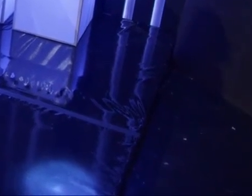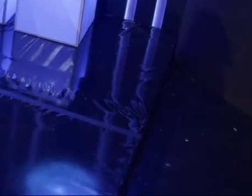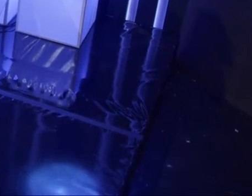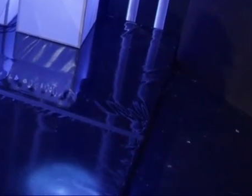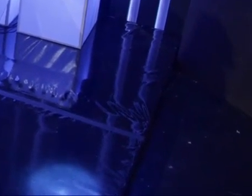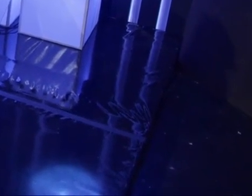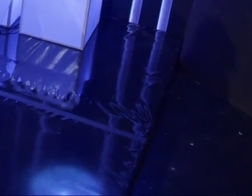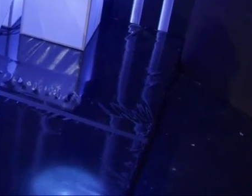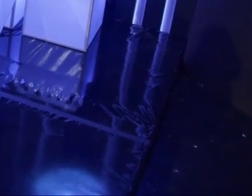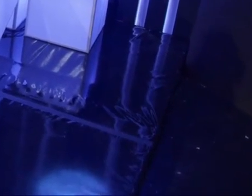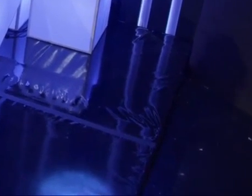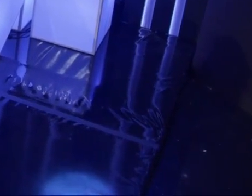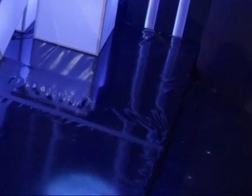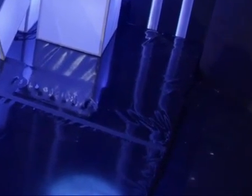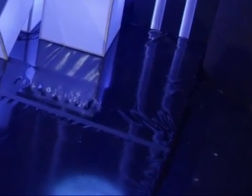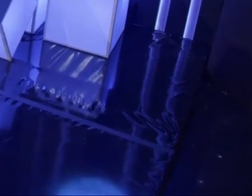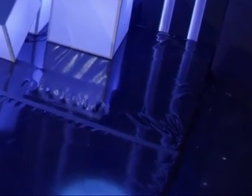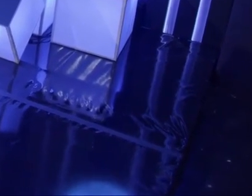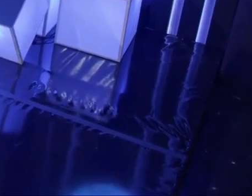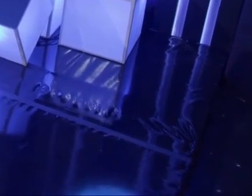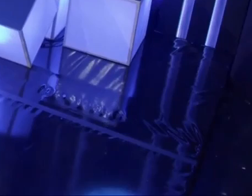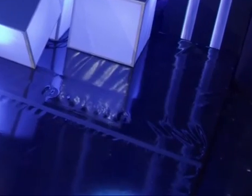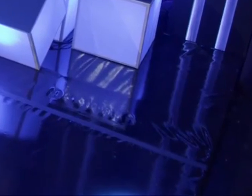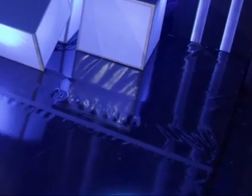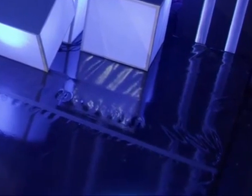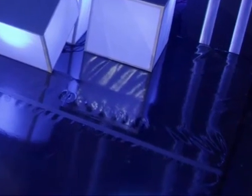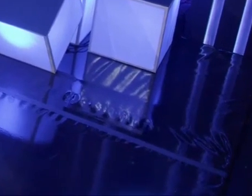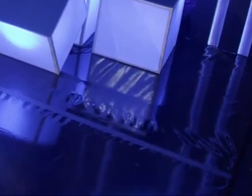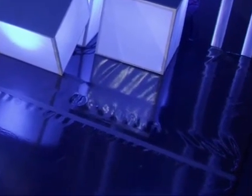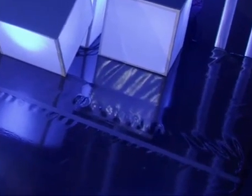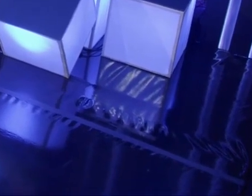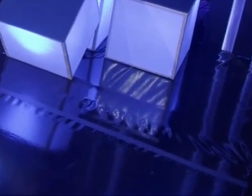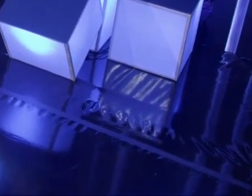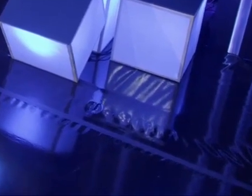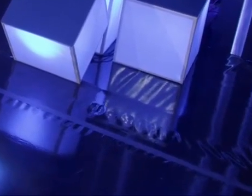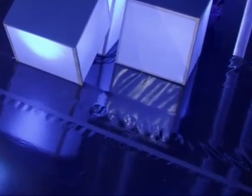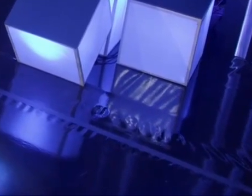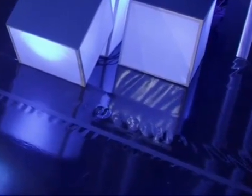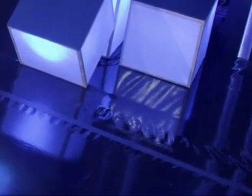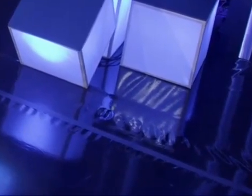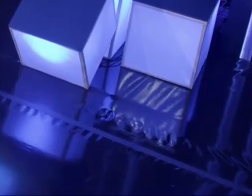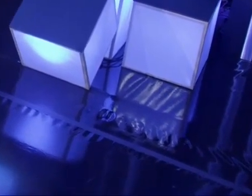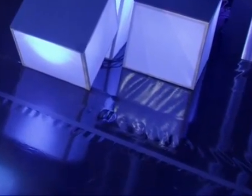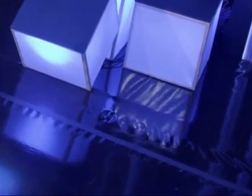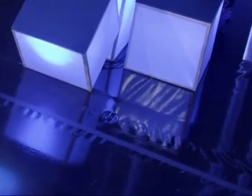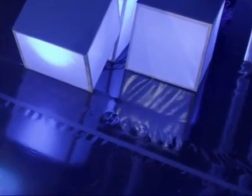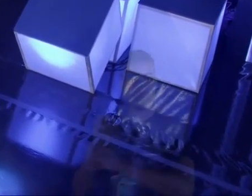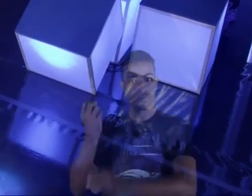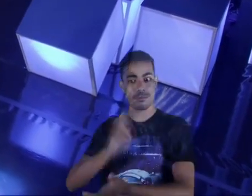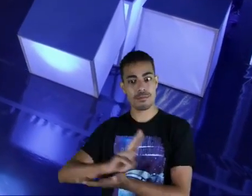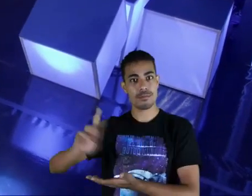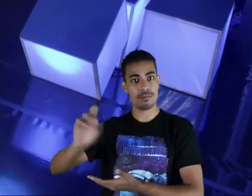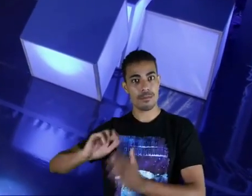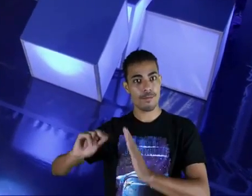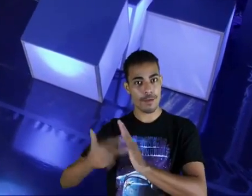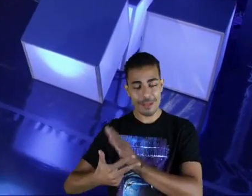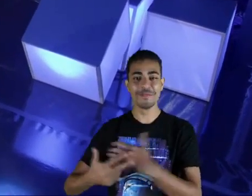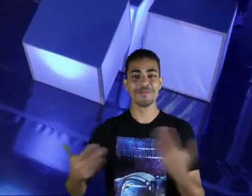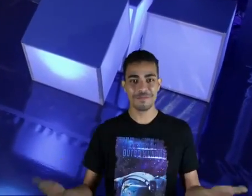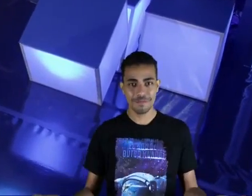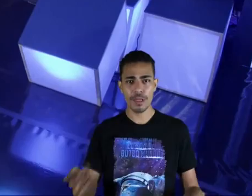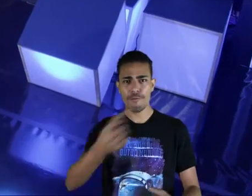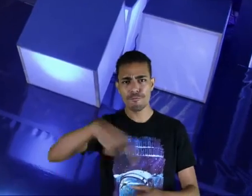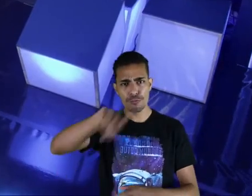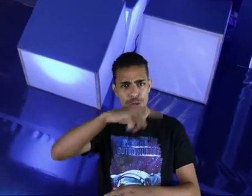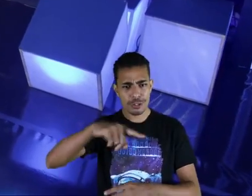Olá, seja bem-vindo, bem-vinda a mais um dia do nosso Congresso Online de Universitários Adventistas. Você que está aí acompanhando